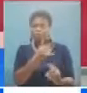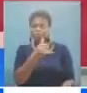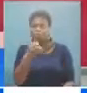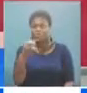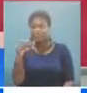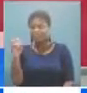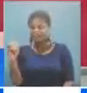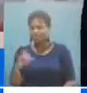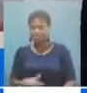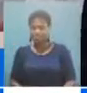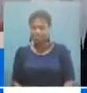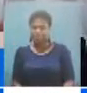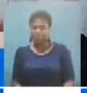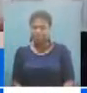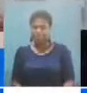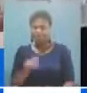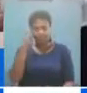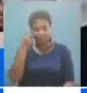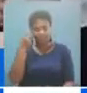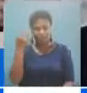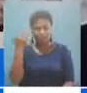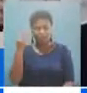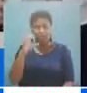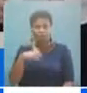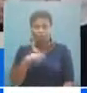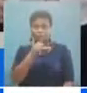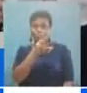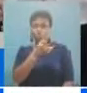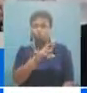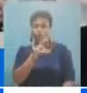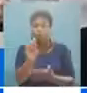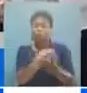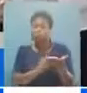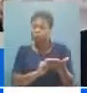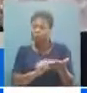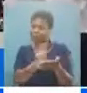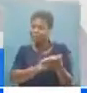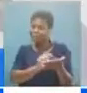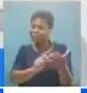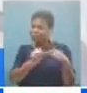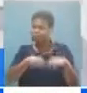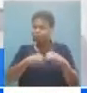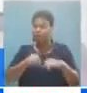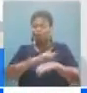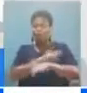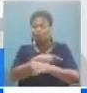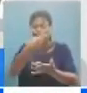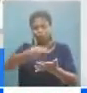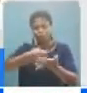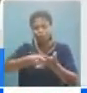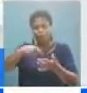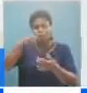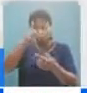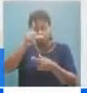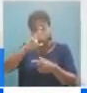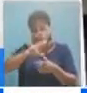2030. Na quinta-feira, Cabo Verde e Luxemburgo assinam um protocolo que reforça o investimento do Grão-Ducado no setor